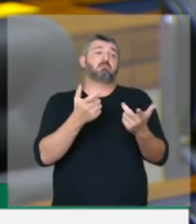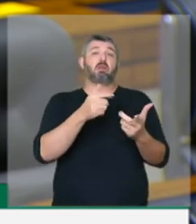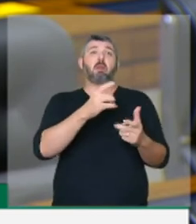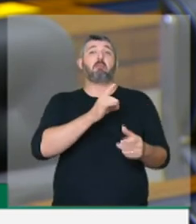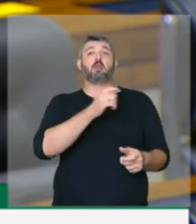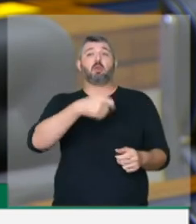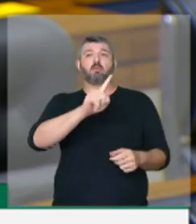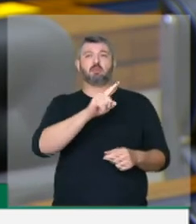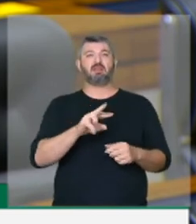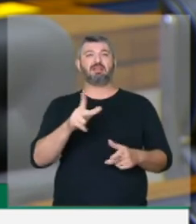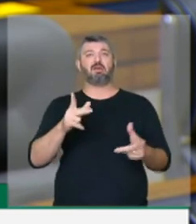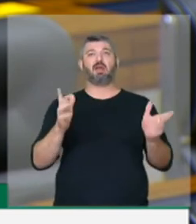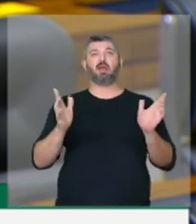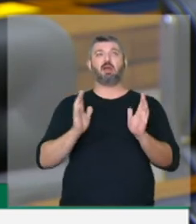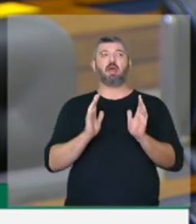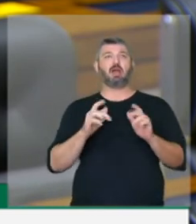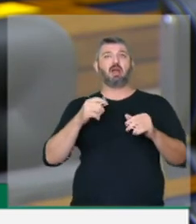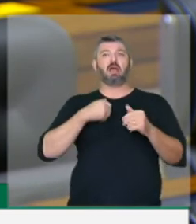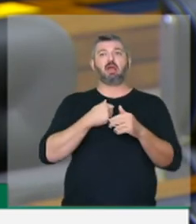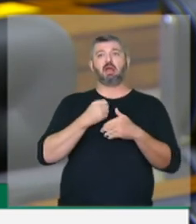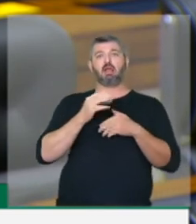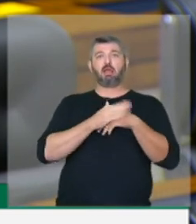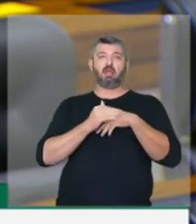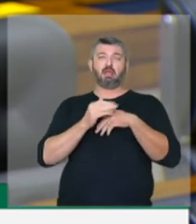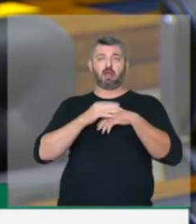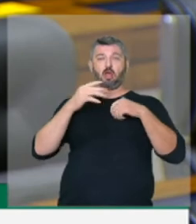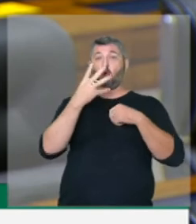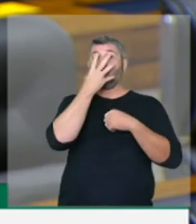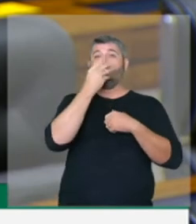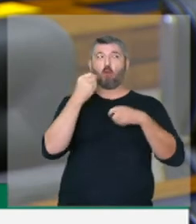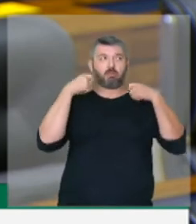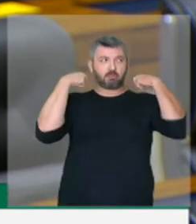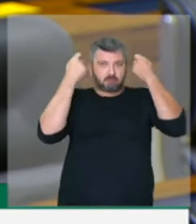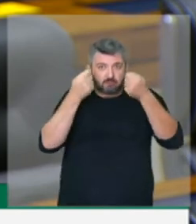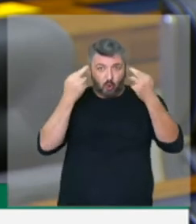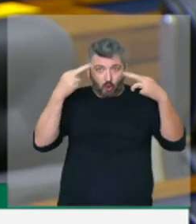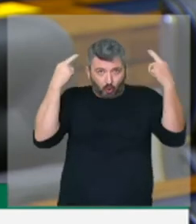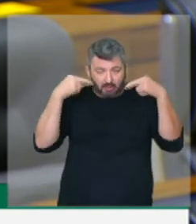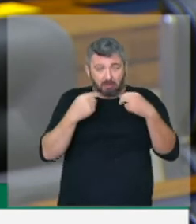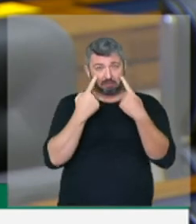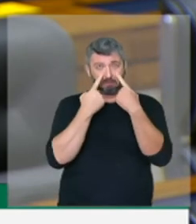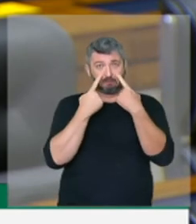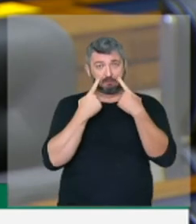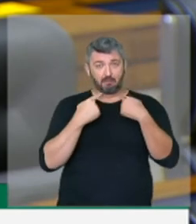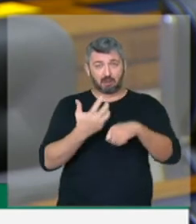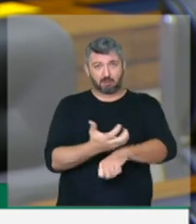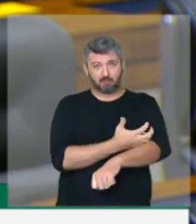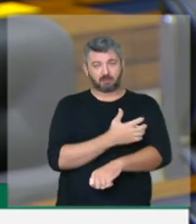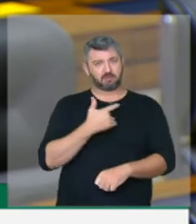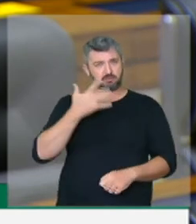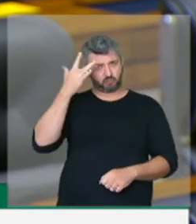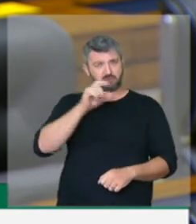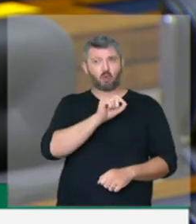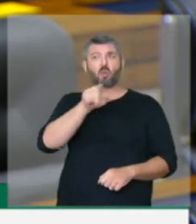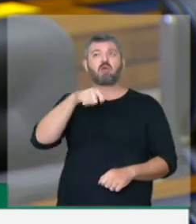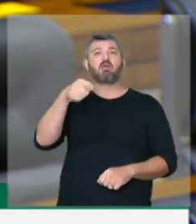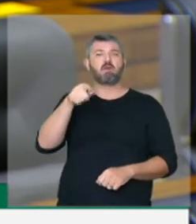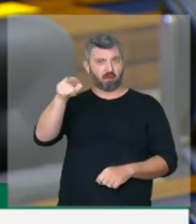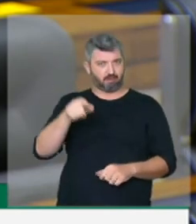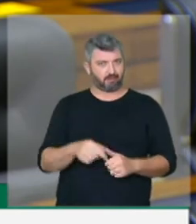e não vir aqui pintar de lobo em pele de cordeiro, emocionado, chorando, como se nós não soubéssemos com quem nós estamos